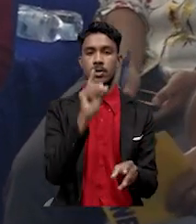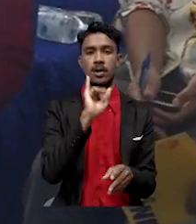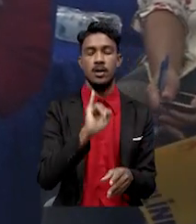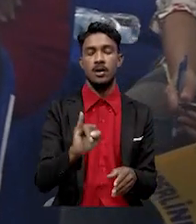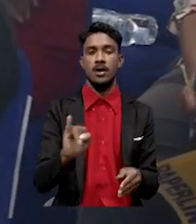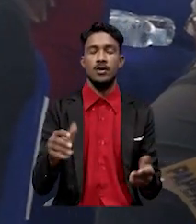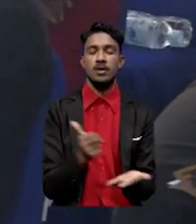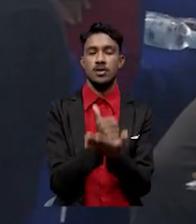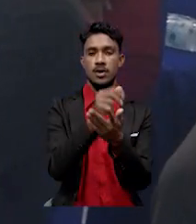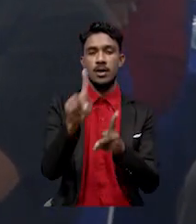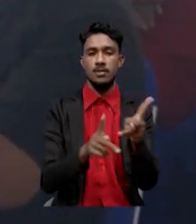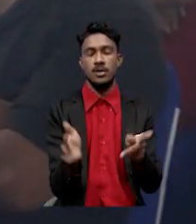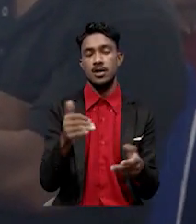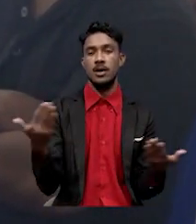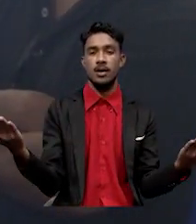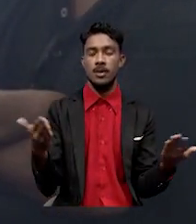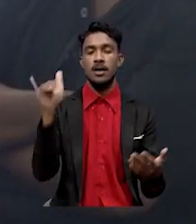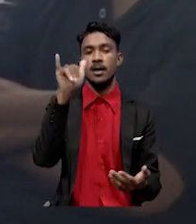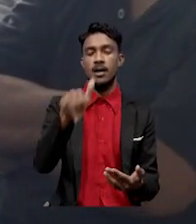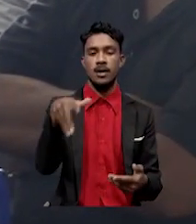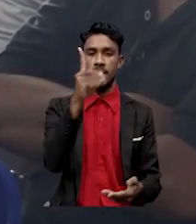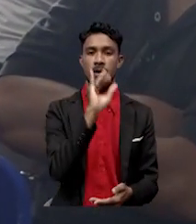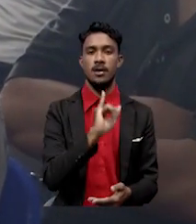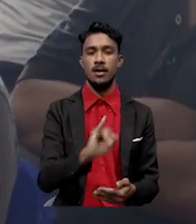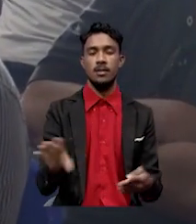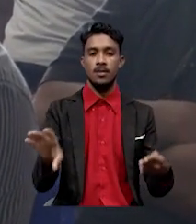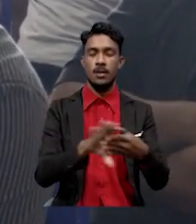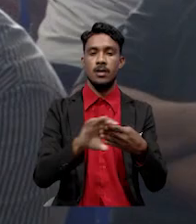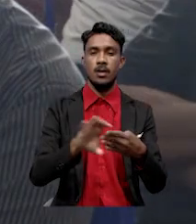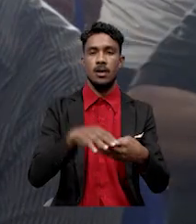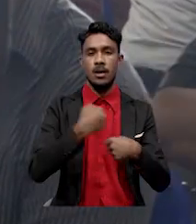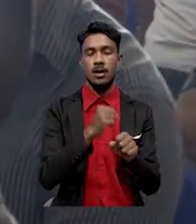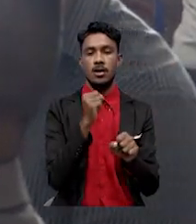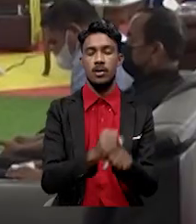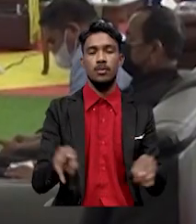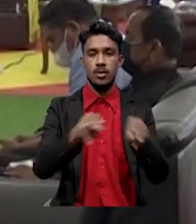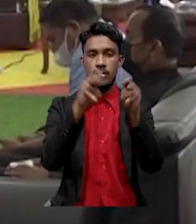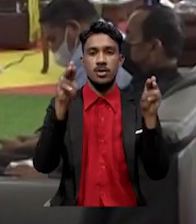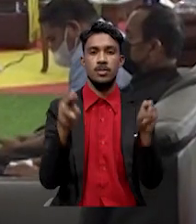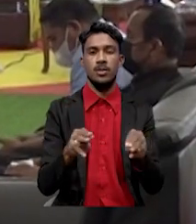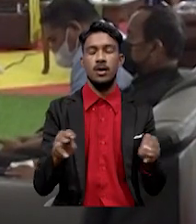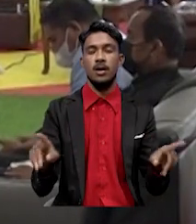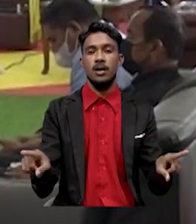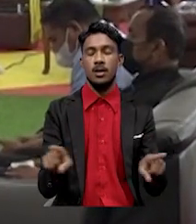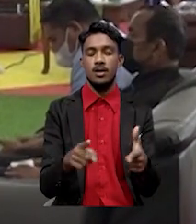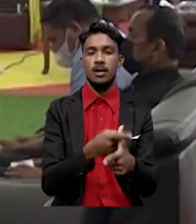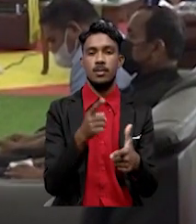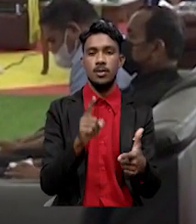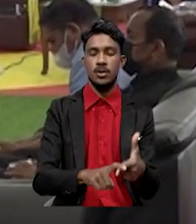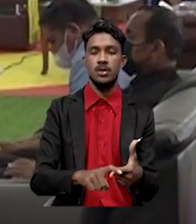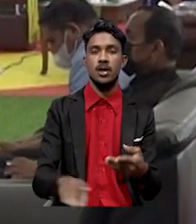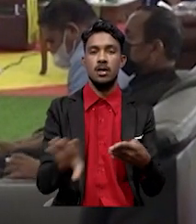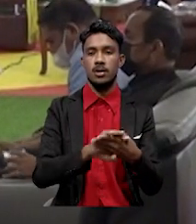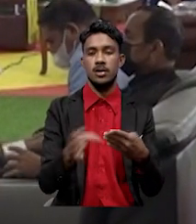sira, nebe hela ia dili, mai be, cartão eleitoral halo ia município, nune garante eleitoral sira